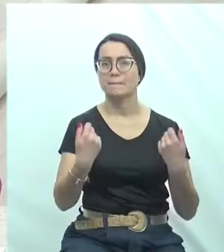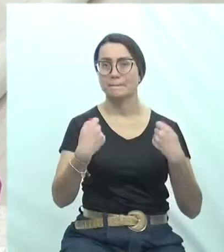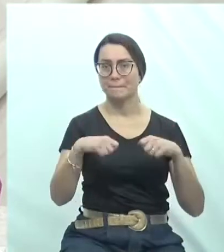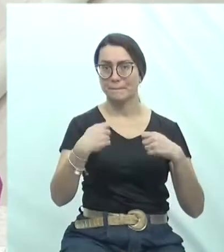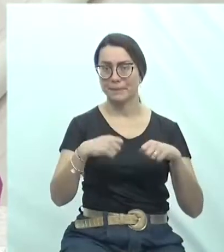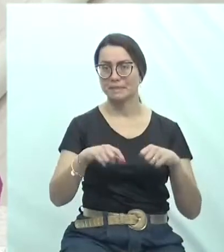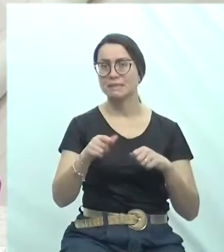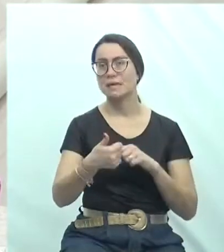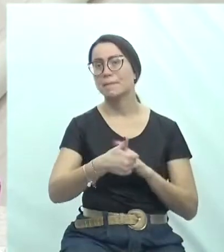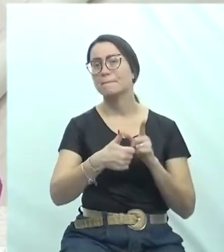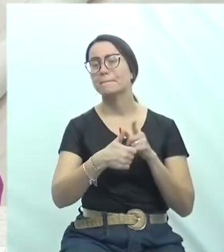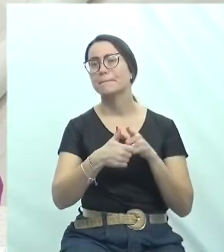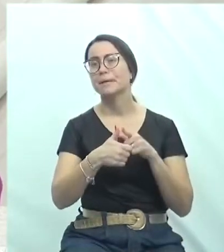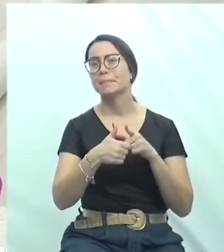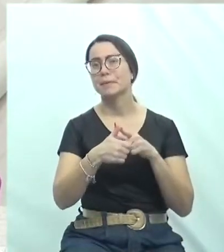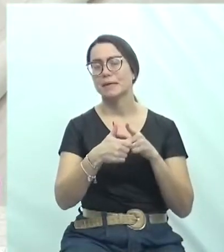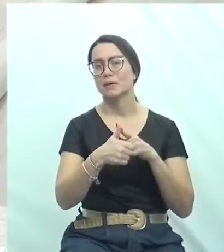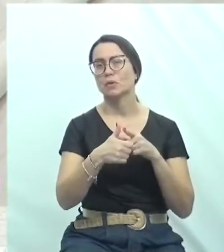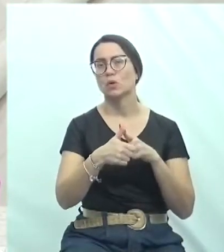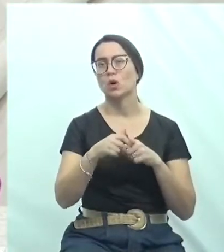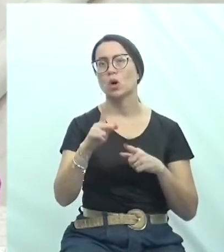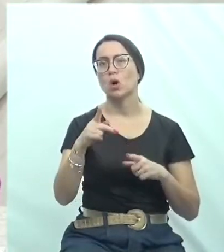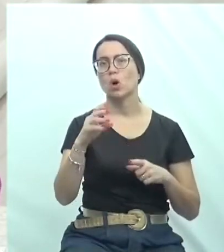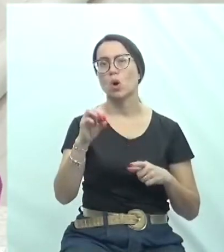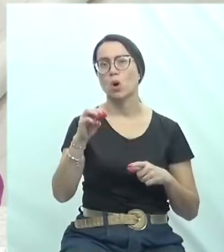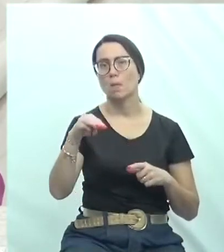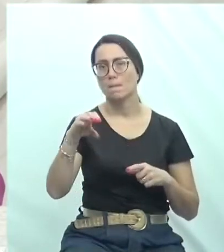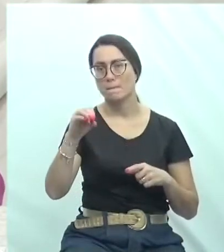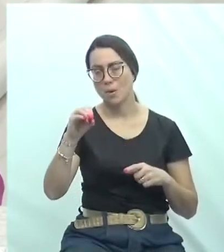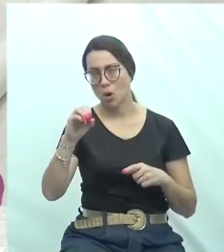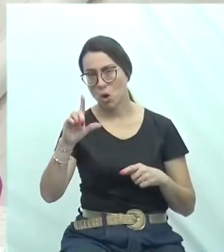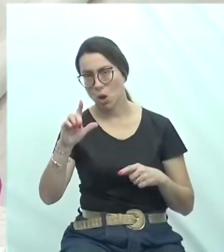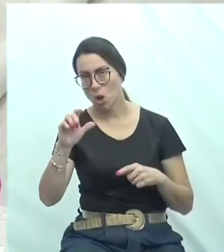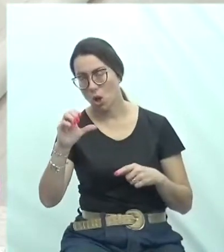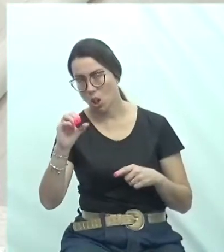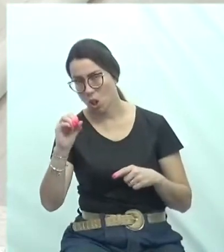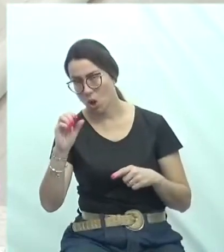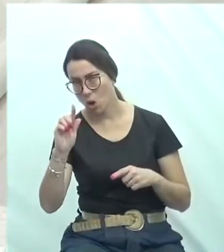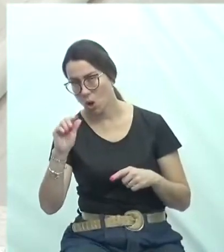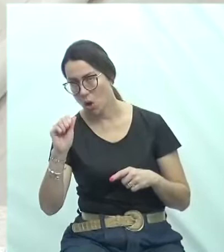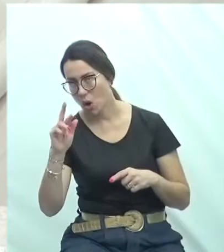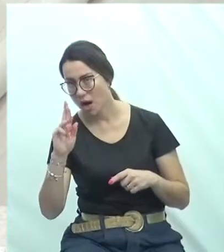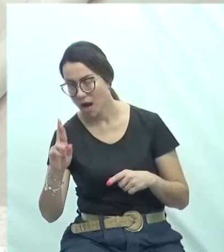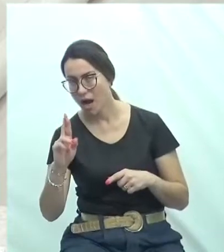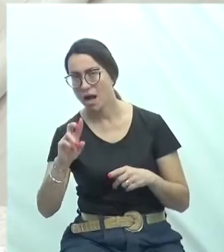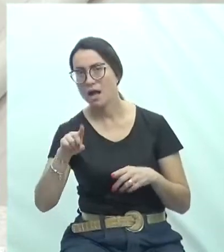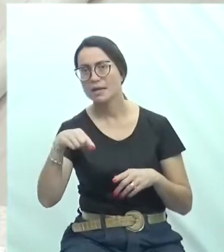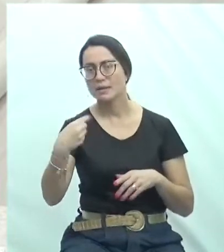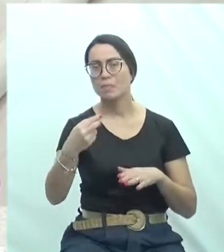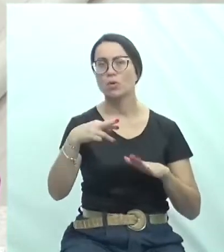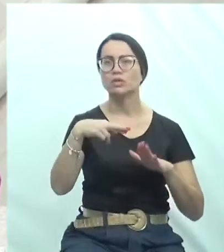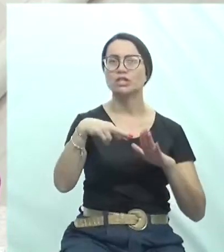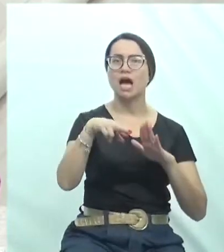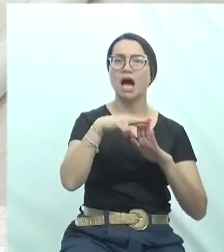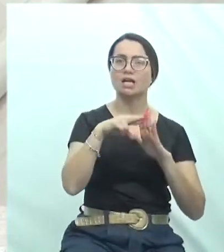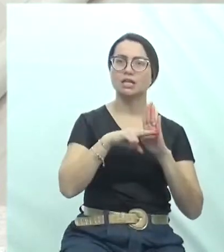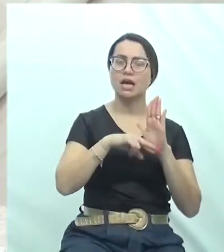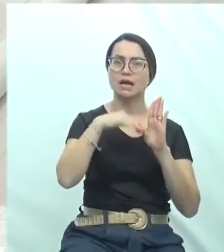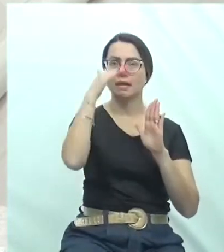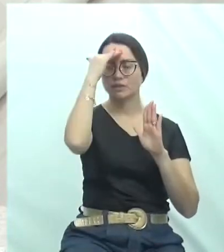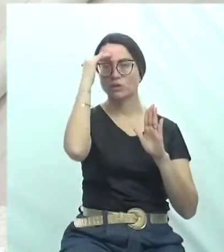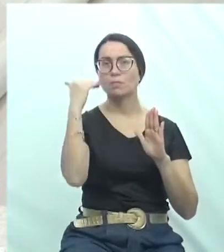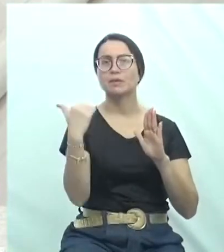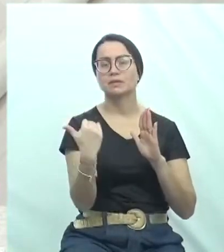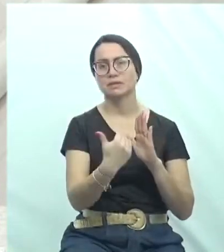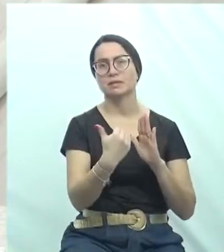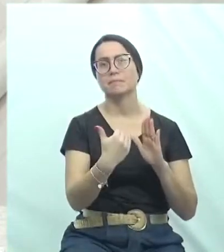normas técnicas da ABNT. Correto. Tem um corpo técnico de engenheiro mecânico na matriz, aqui também, que aprova todo esse tipo de